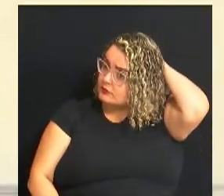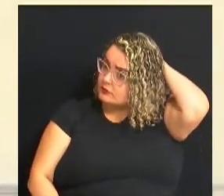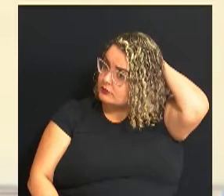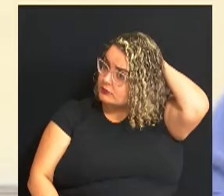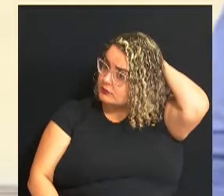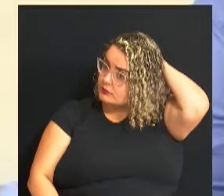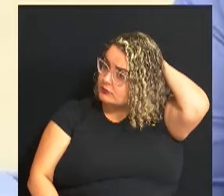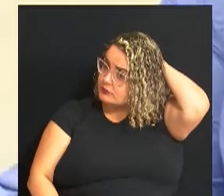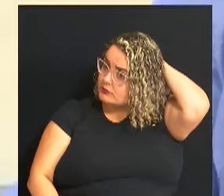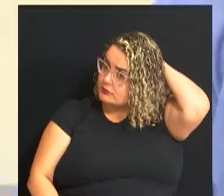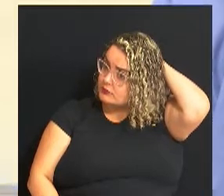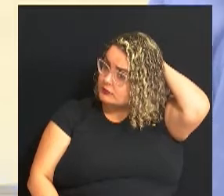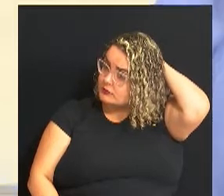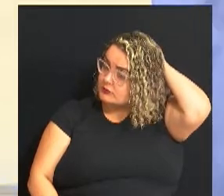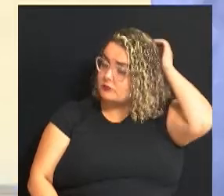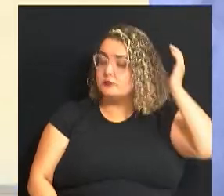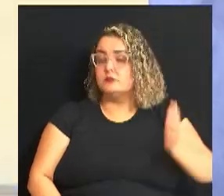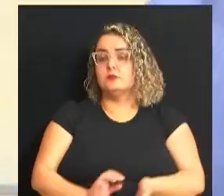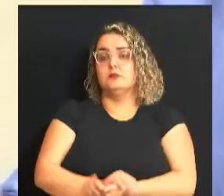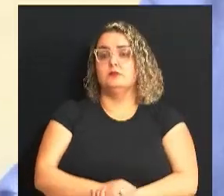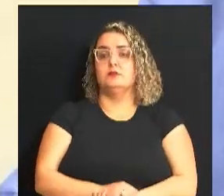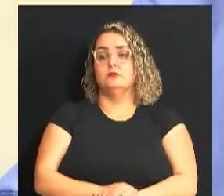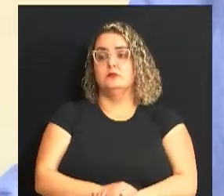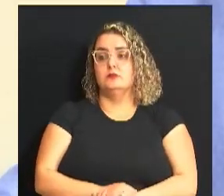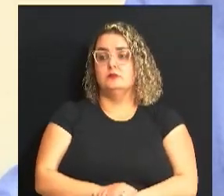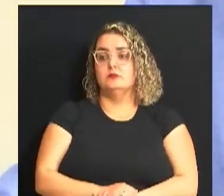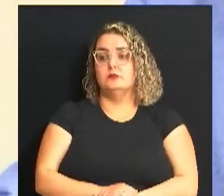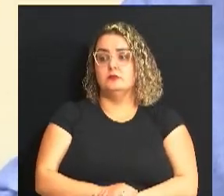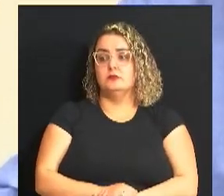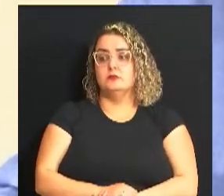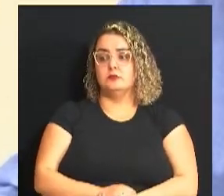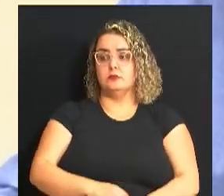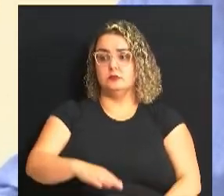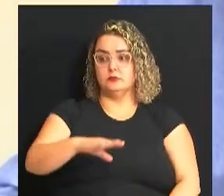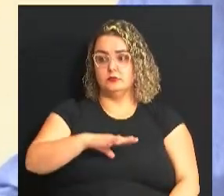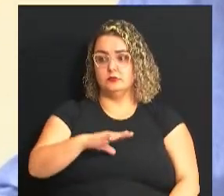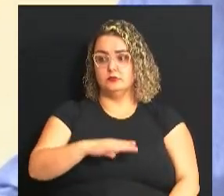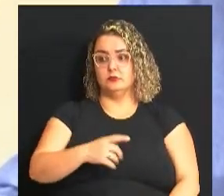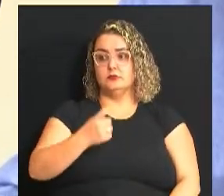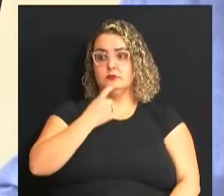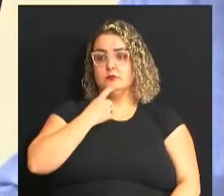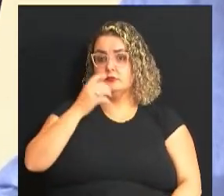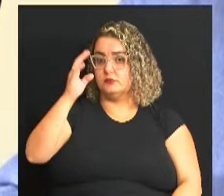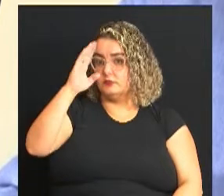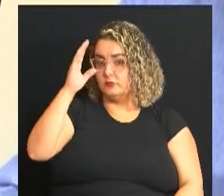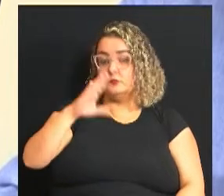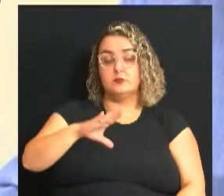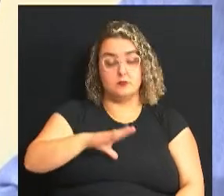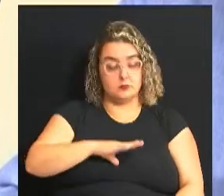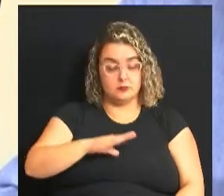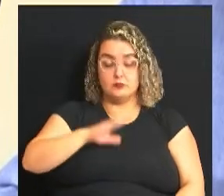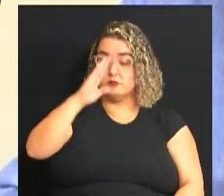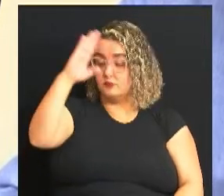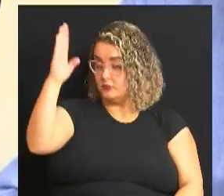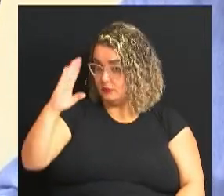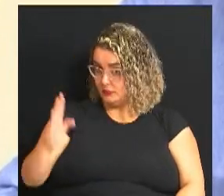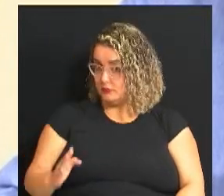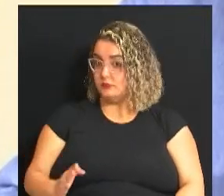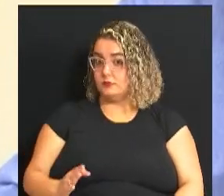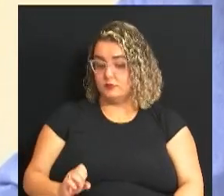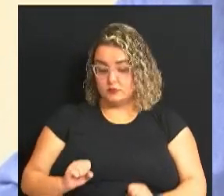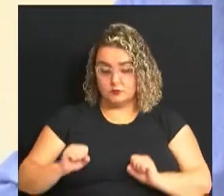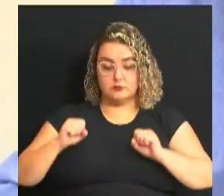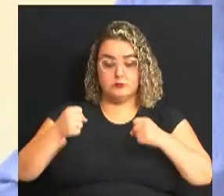Não obstante a isto, os municípios brasileiros ainda lutam com muita dificuldade para